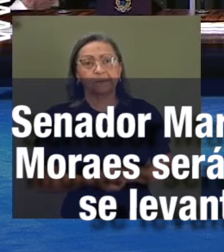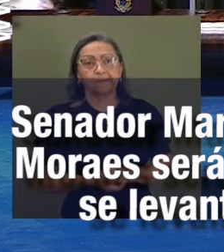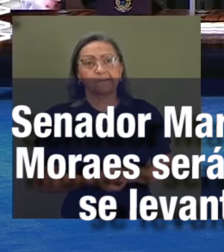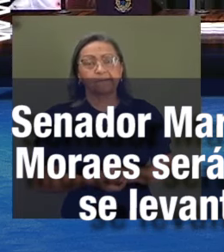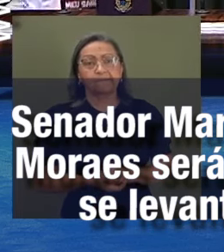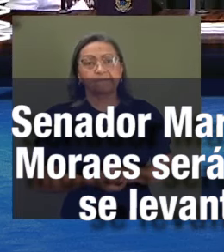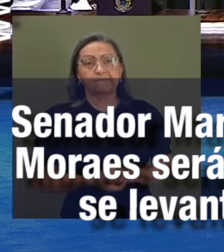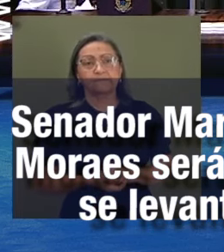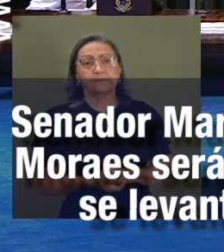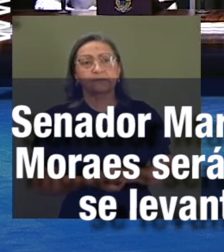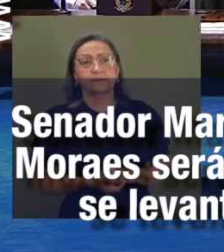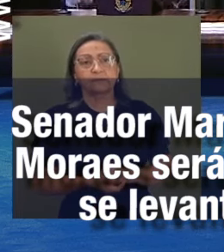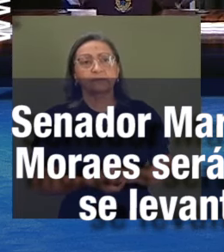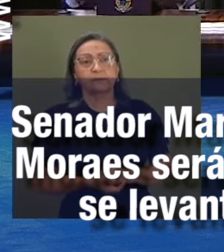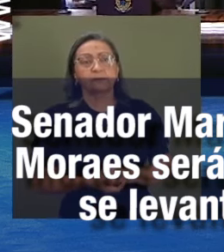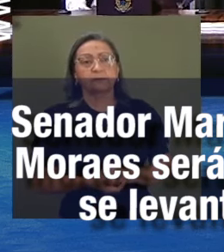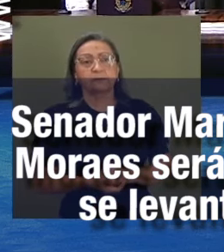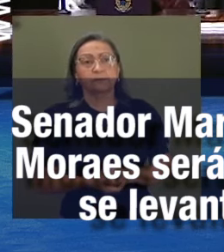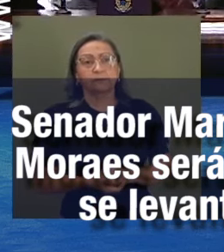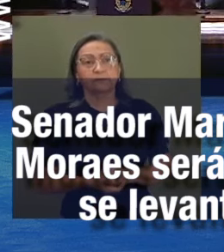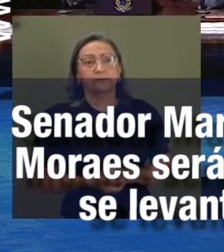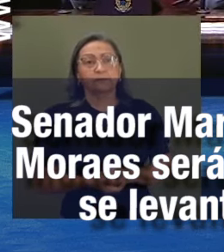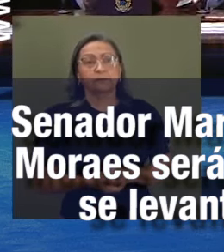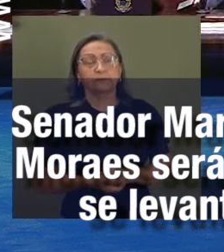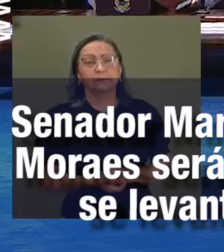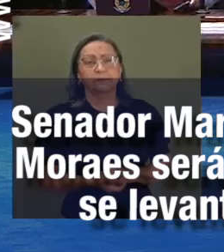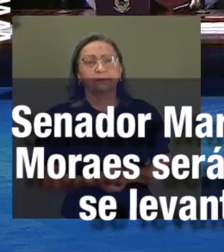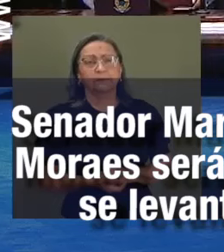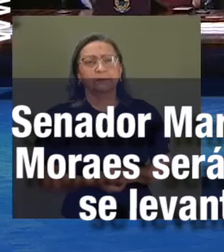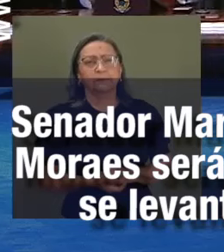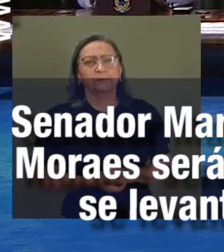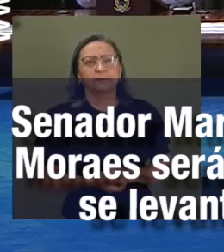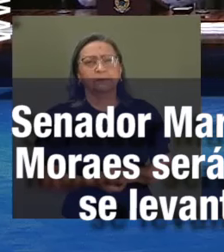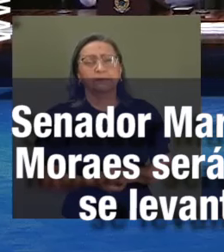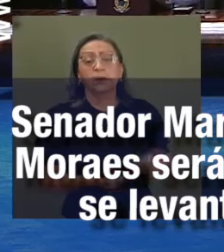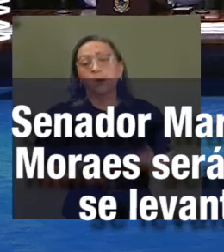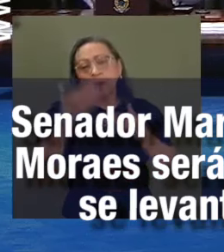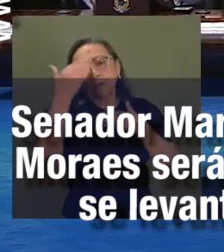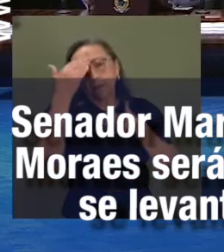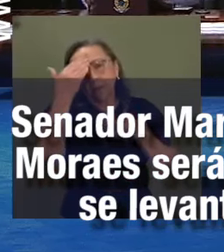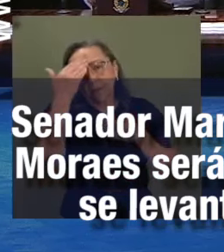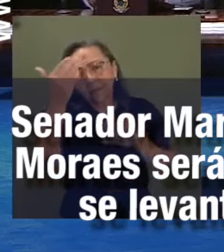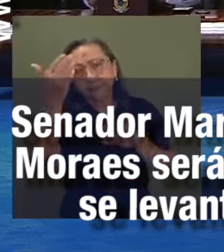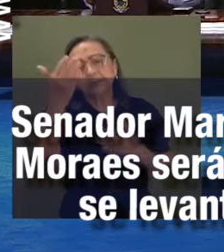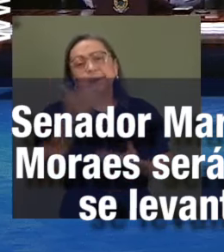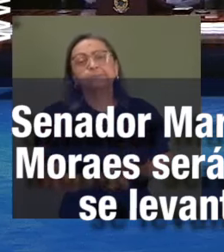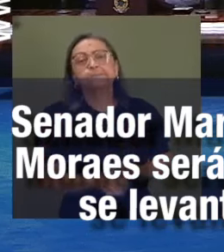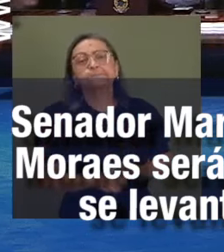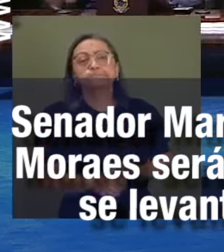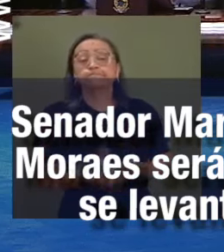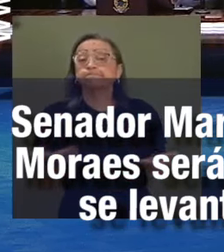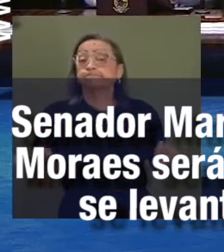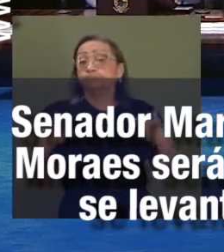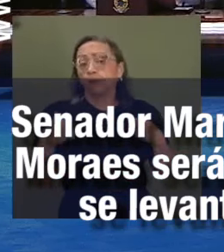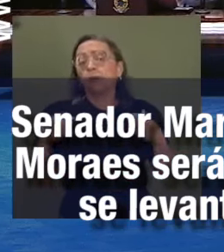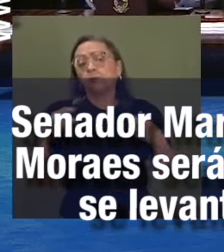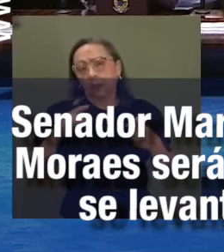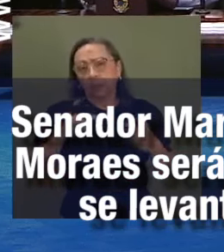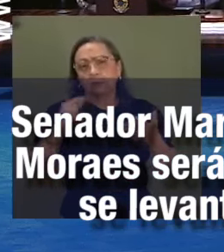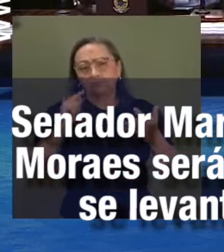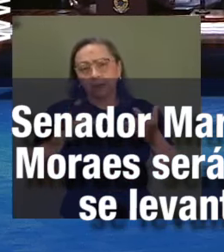Obrigado, presidente. Bom, tem algumas coisas a